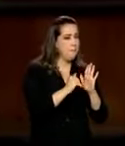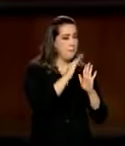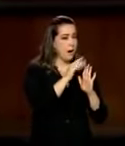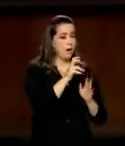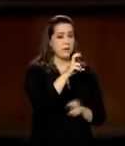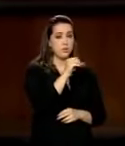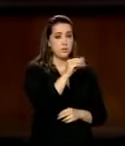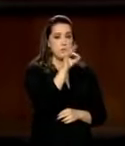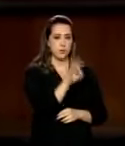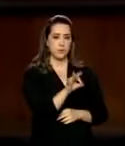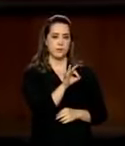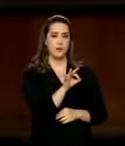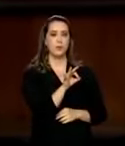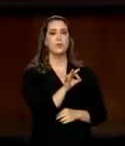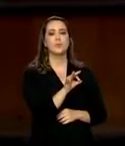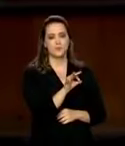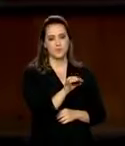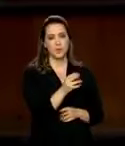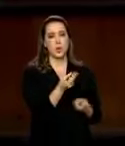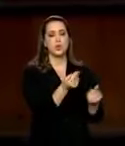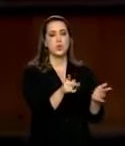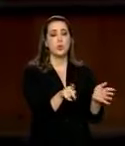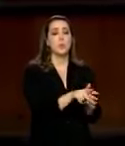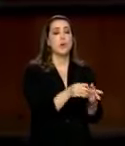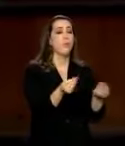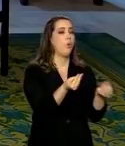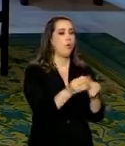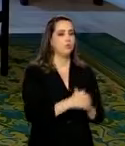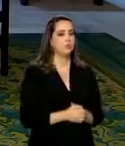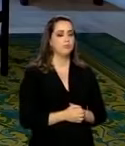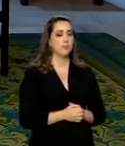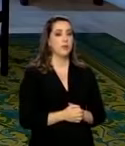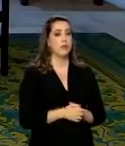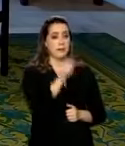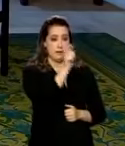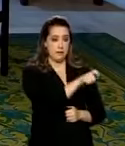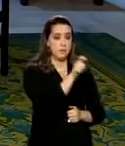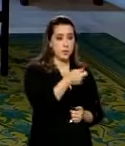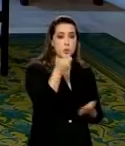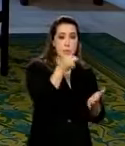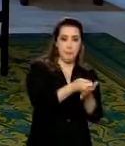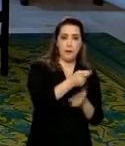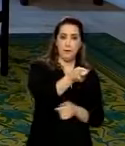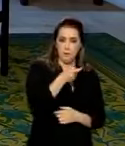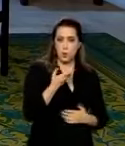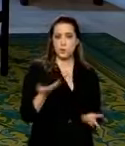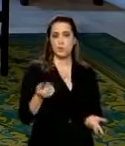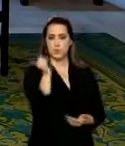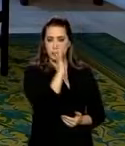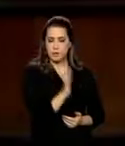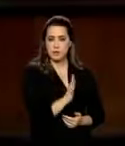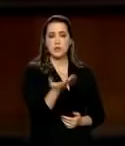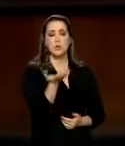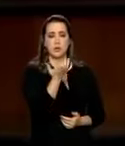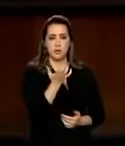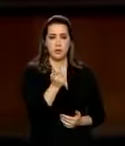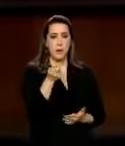de reajuste. Esse dinheiro vem de onde? Vem dos pagadores de impostos, que eu tenho que ter responsabilidade com esse dinheiro. Gostaria de dar